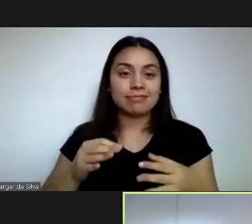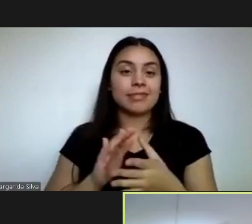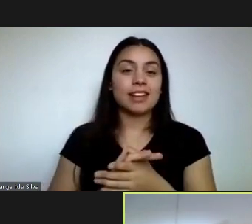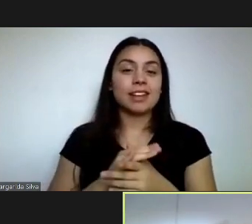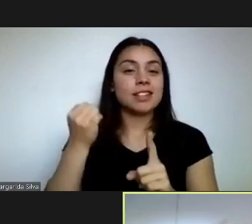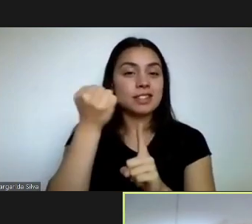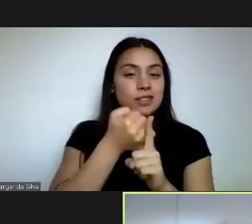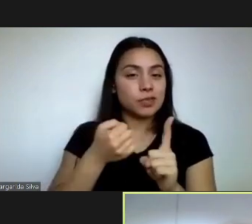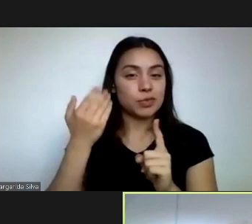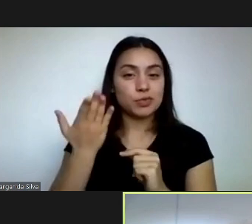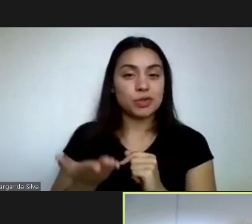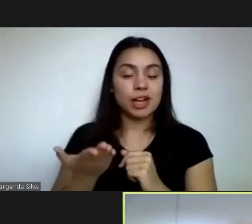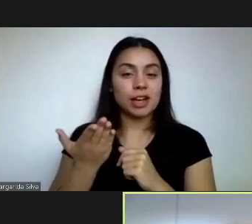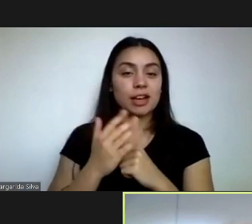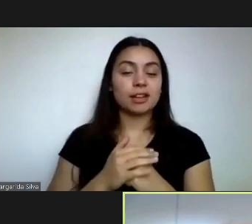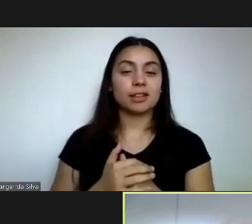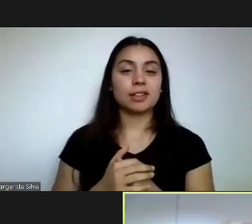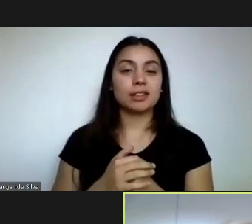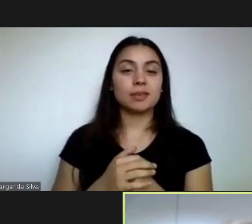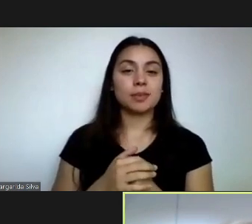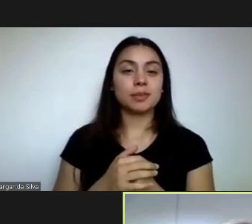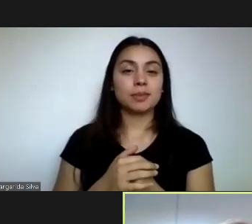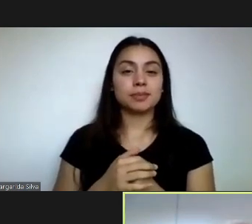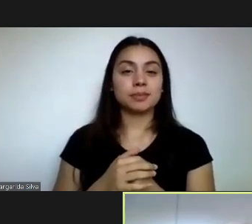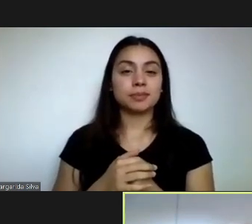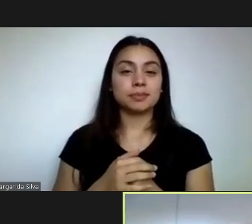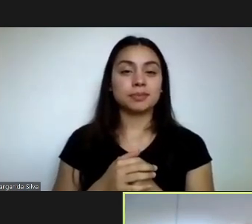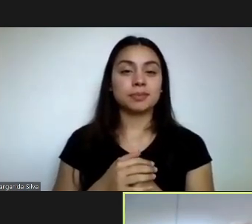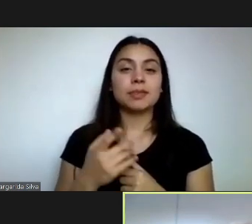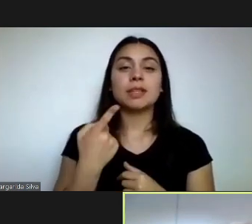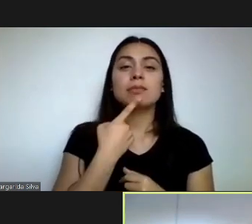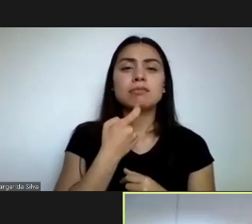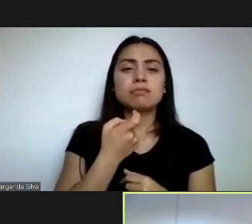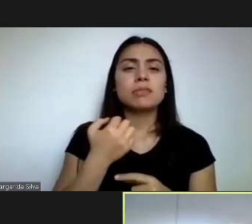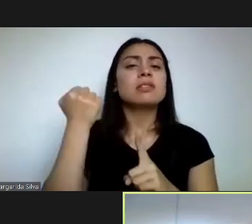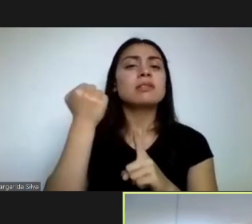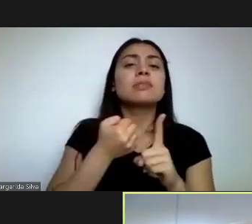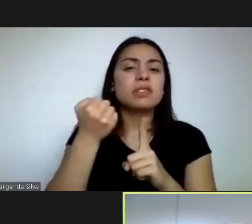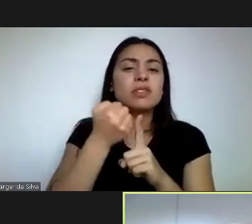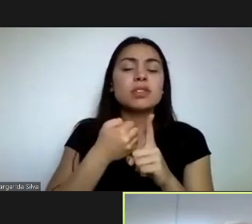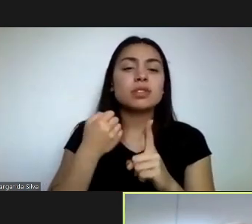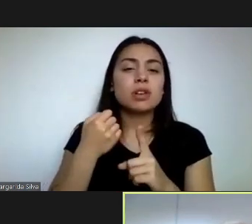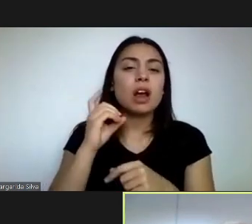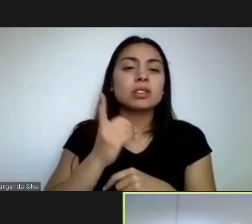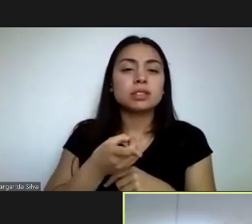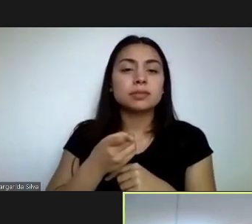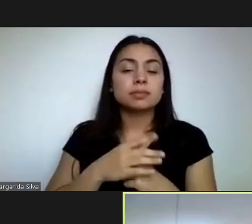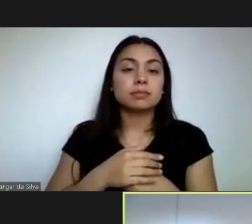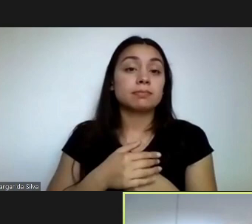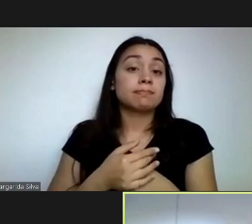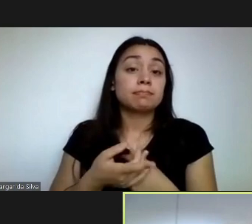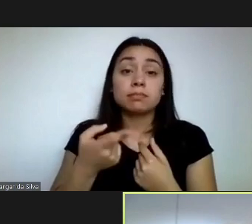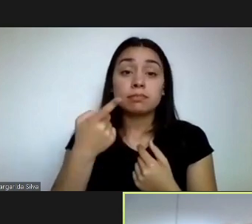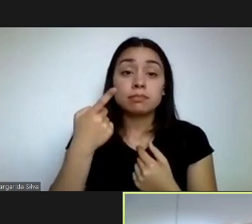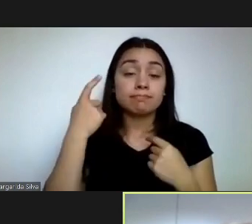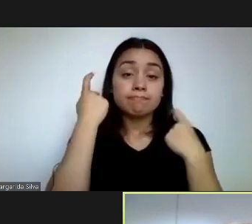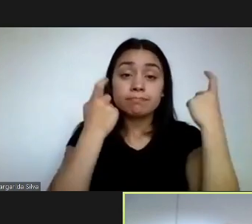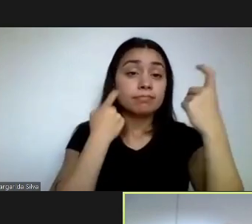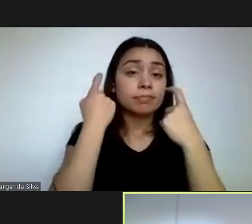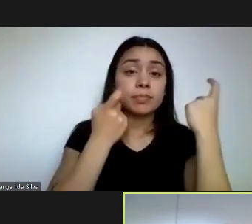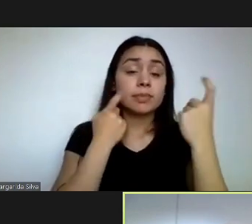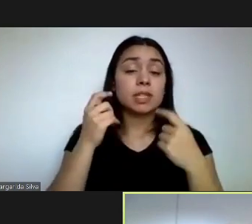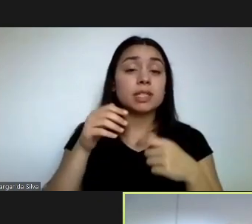desafios, pronto, e aquelas questões, que desafios é que nós temos? Basta pensar na situação atual, foi assim que começámos,